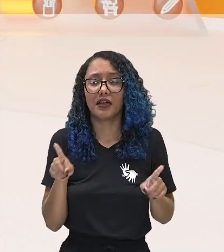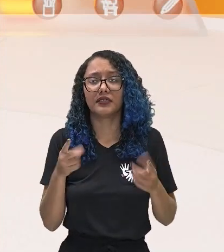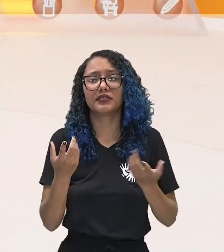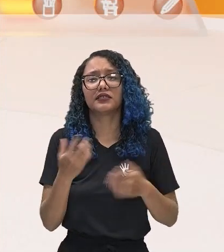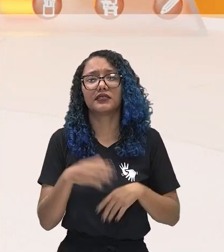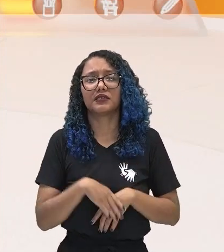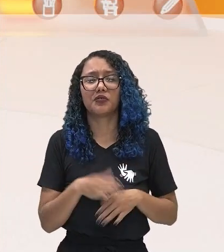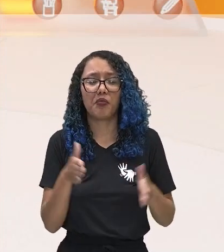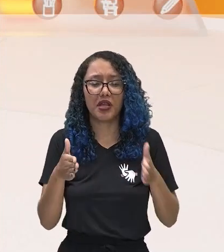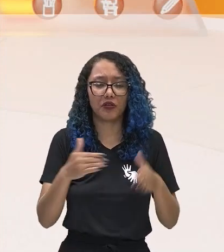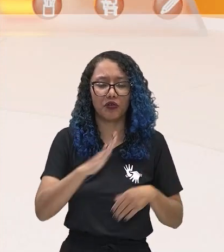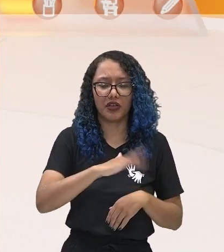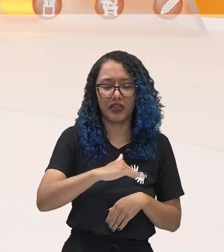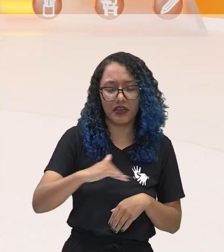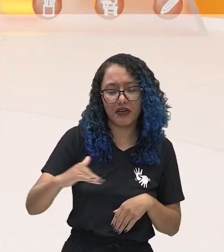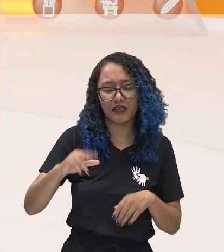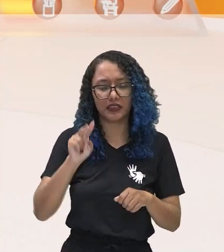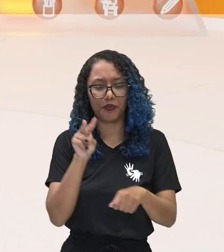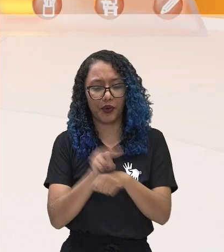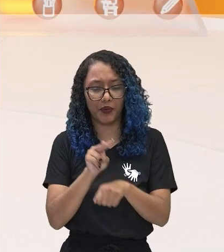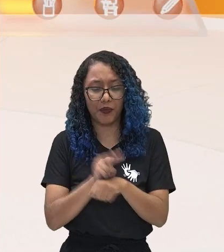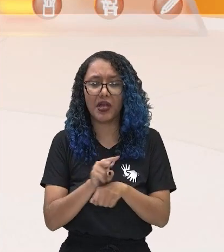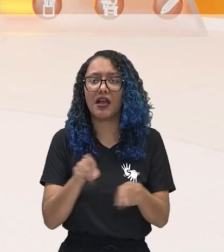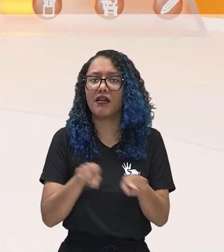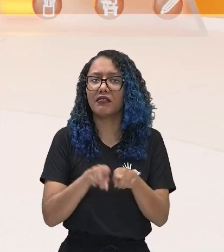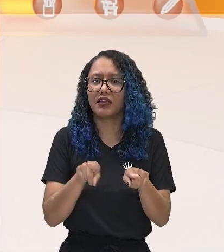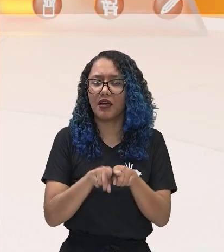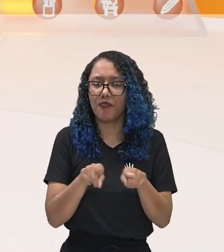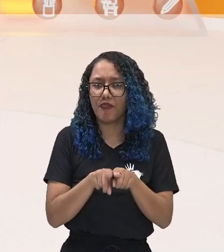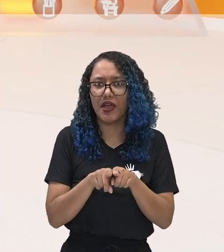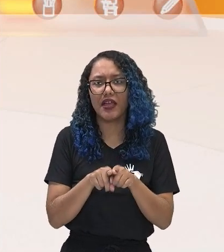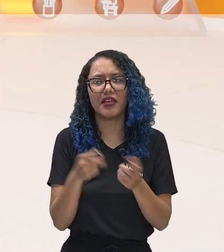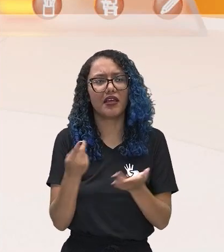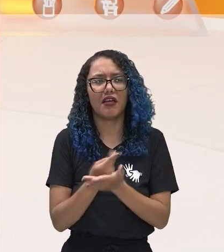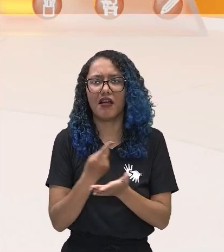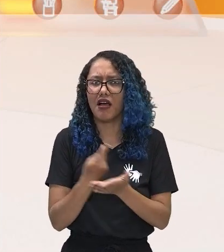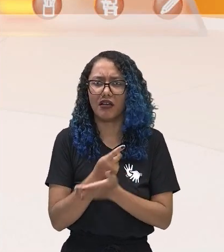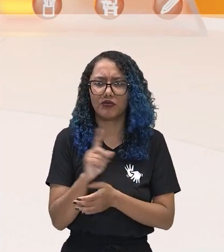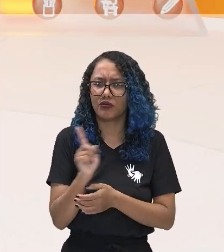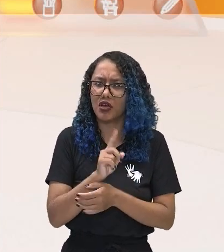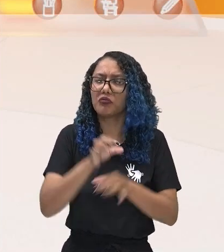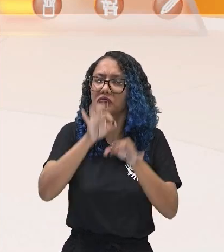nossa criação, também ele não estava errado nesse sentido quando ele falava.